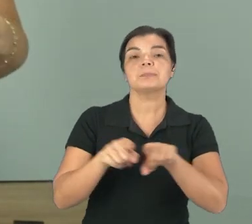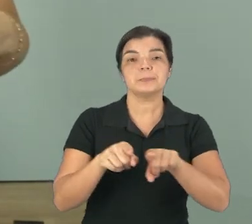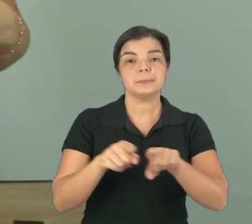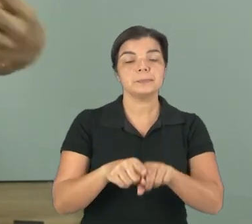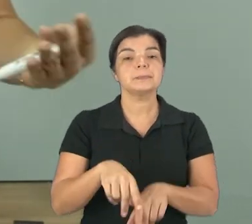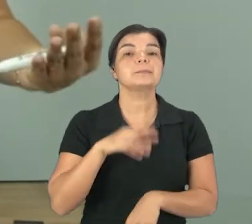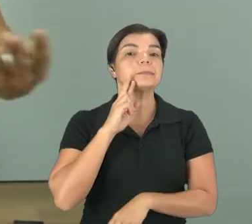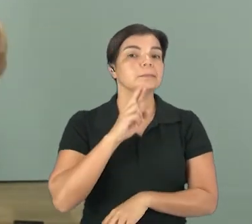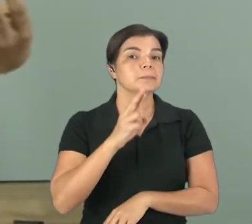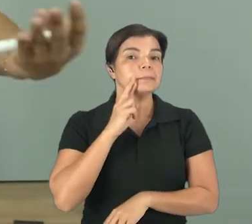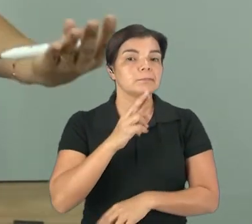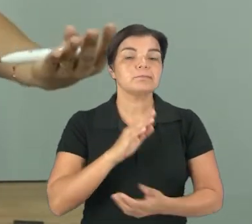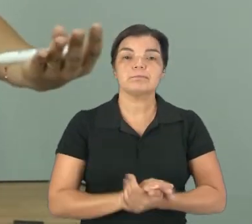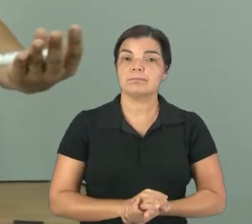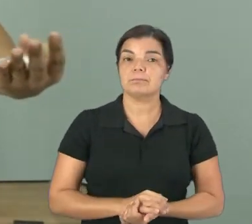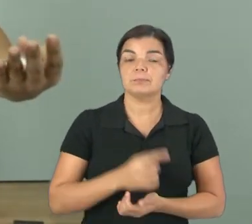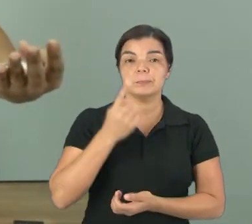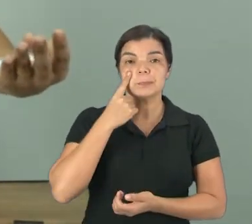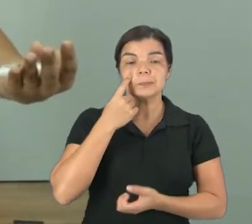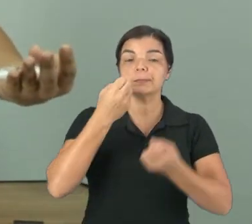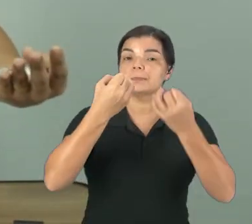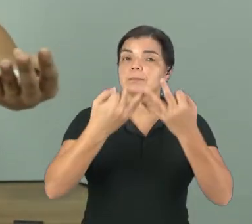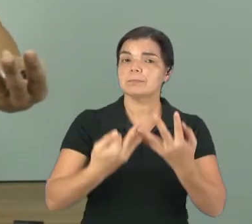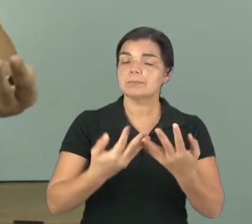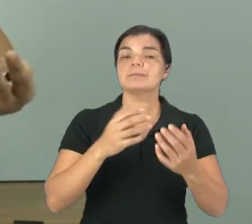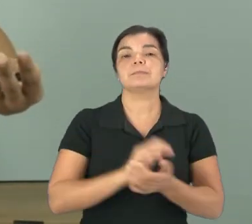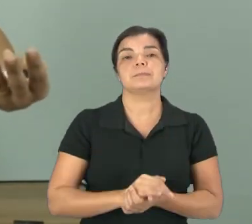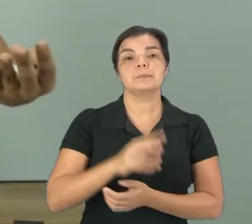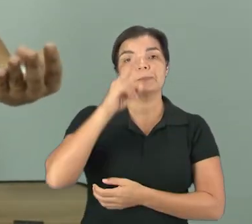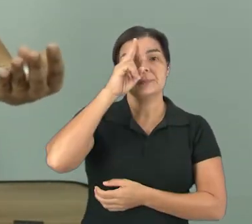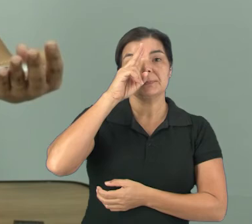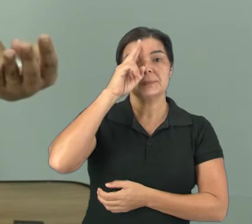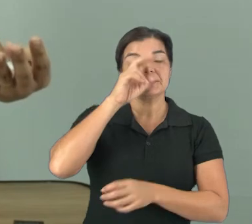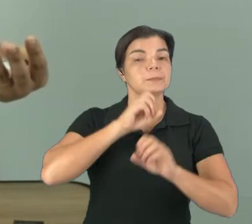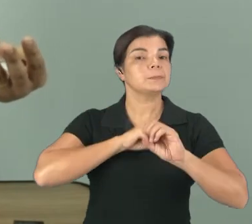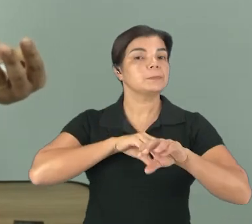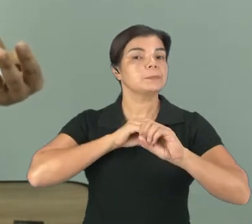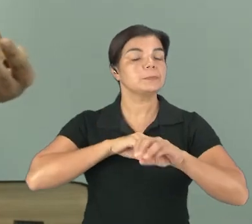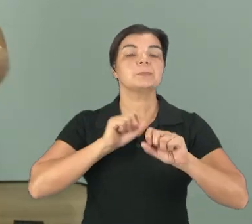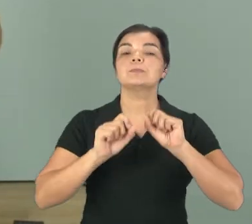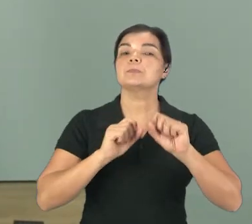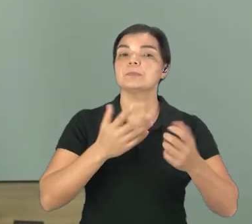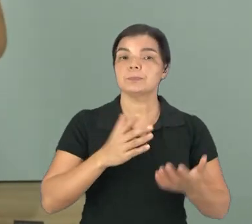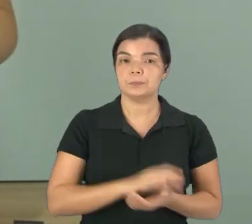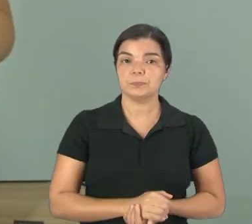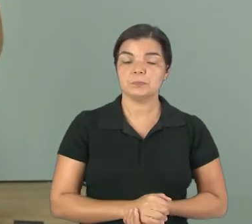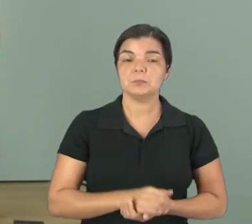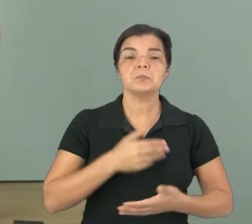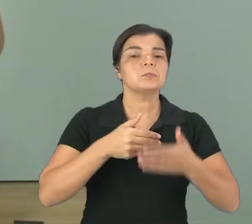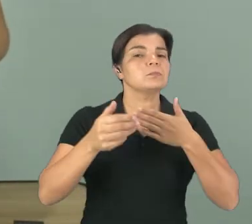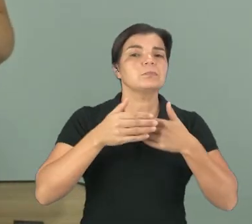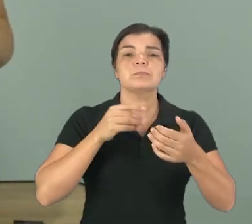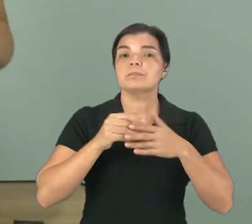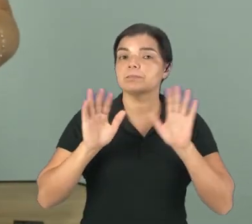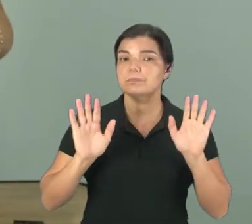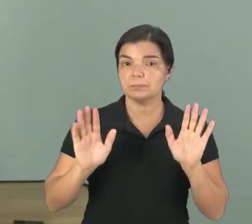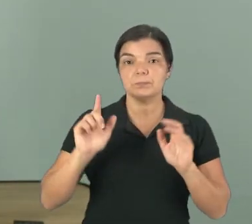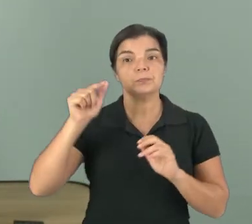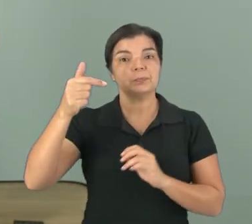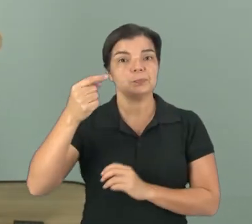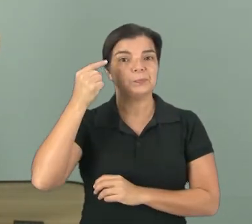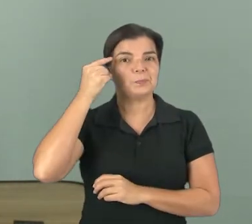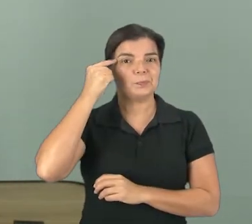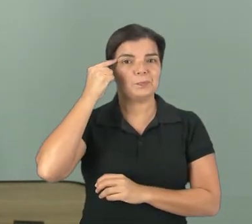satisfação, quando entra então aqui a nossa lição. Então, o que essa história ela tem a nos ensinar? Que não importa o que o